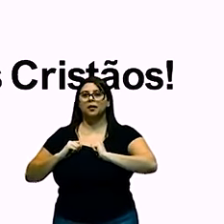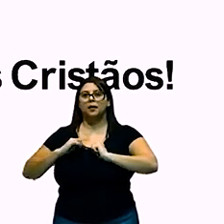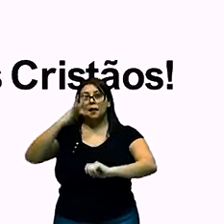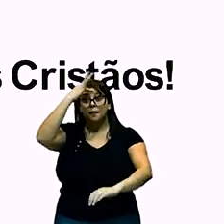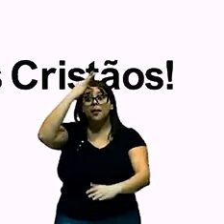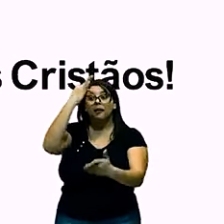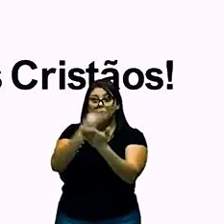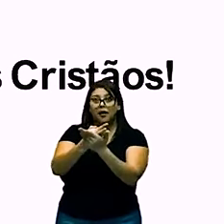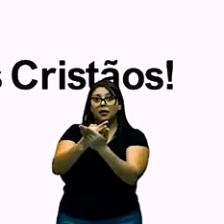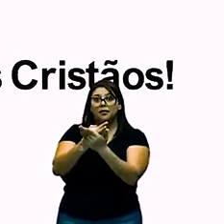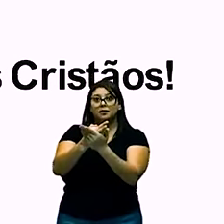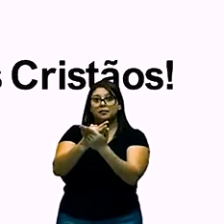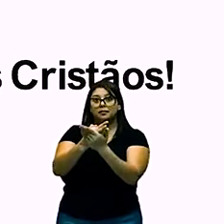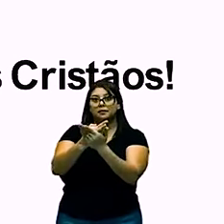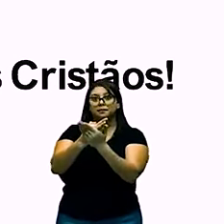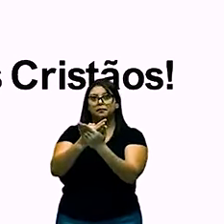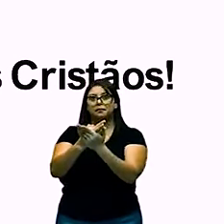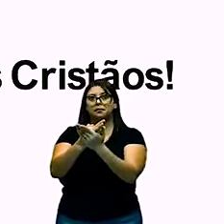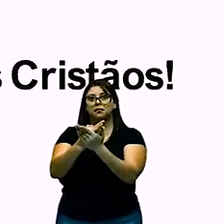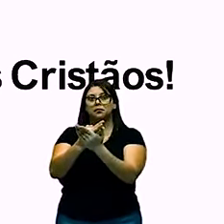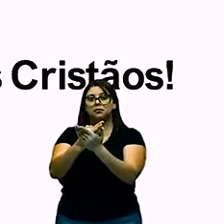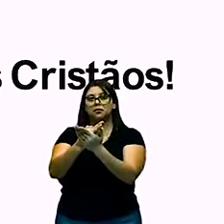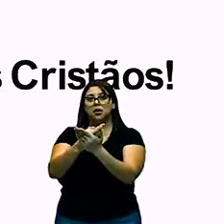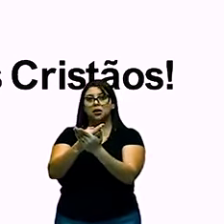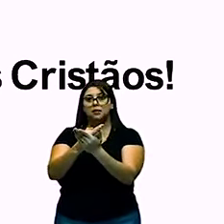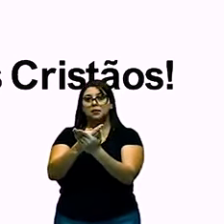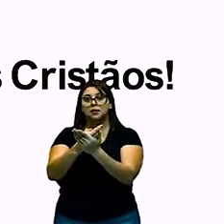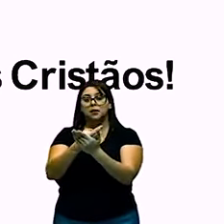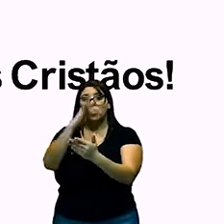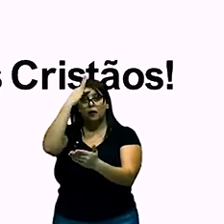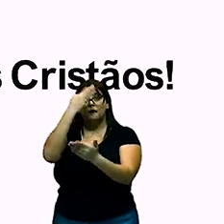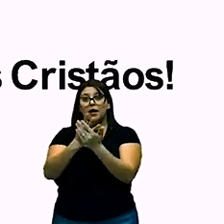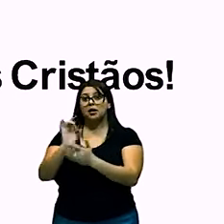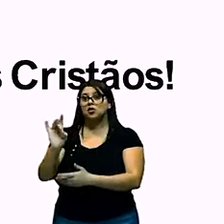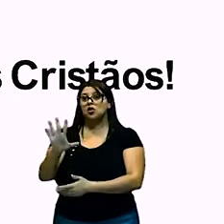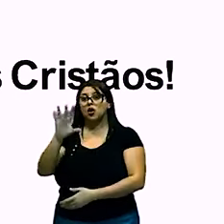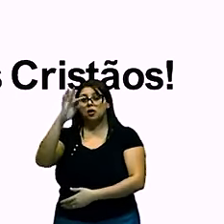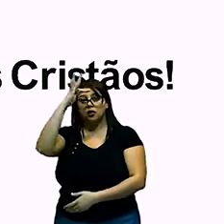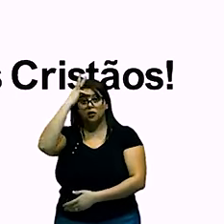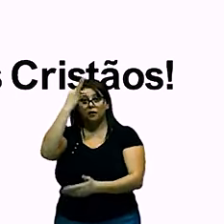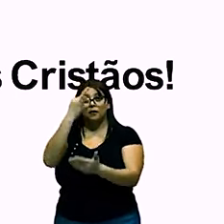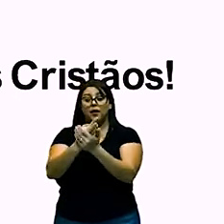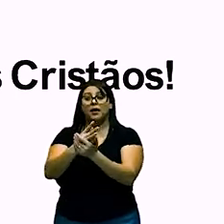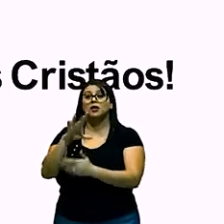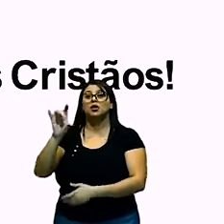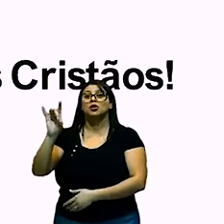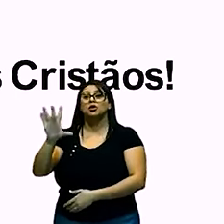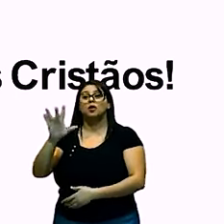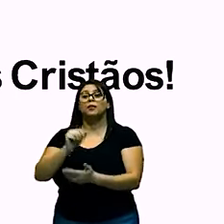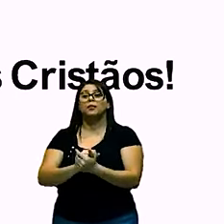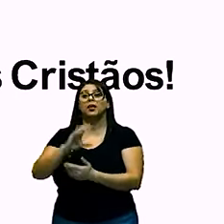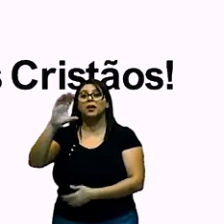somente as Escrituras, é somente Cristo, é somente a Deus glória. Nós somos herdeiros